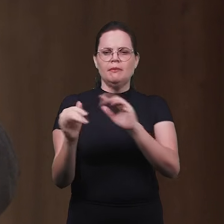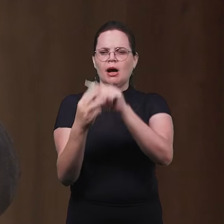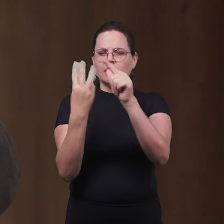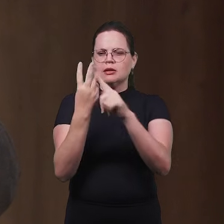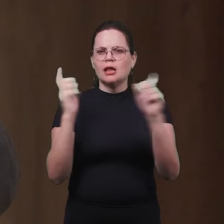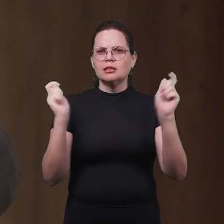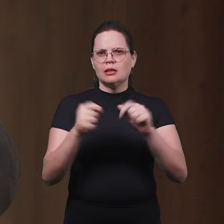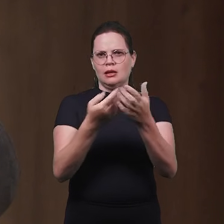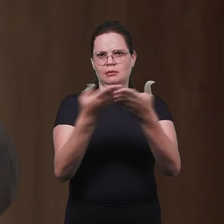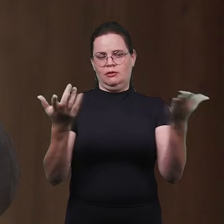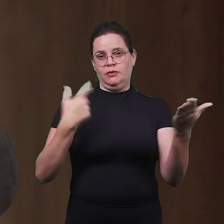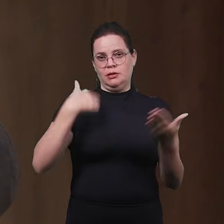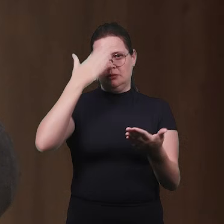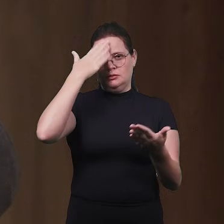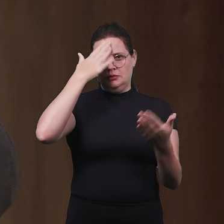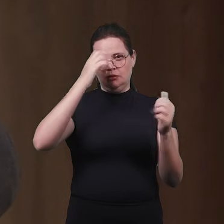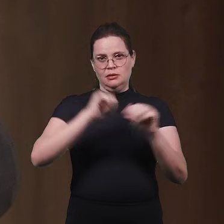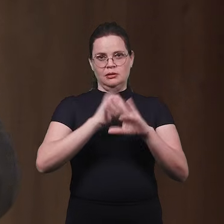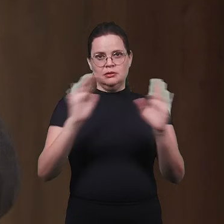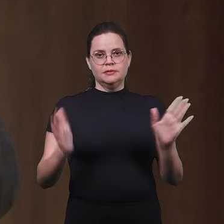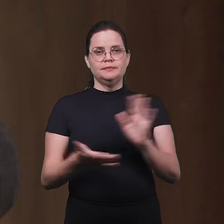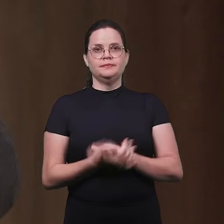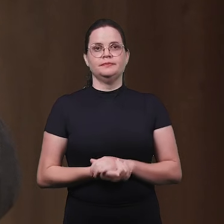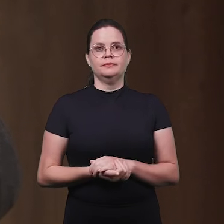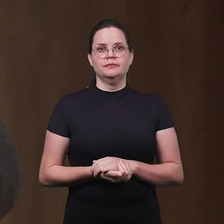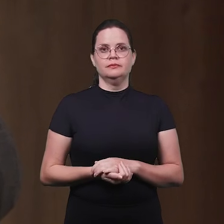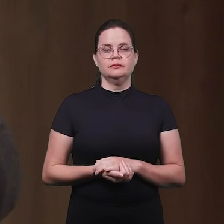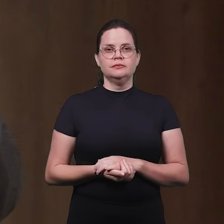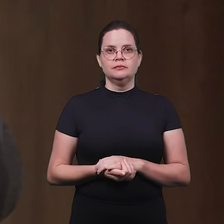irmãos. O pastor Gerson leu